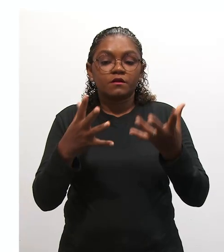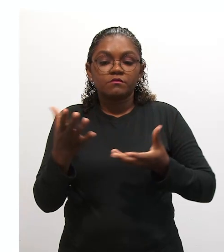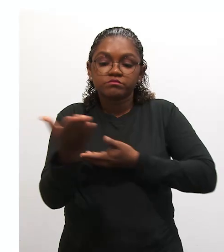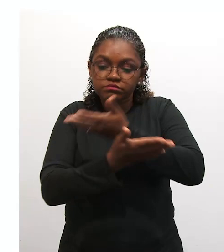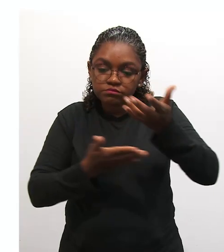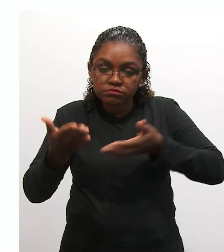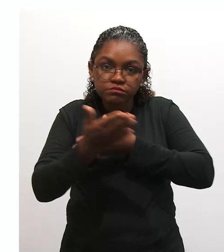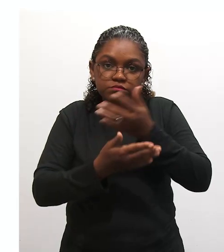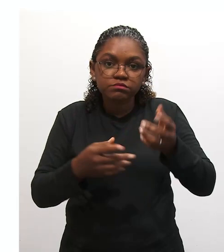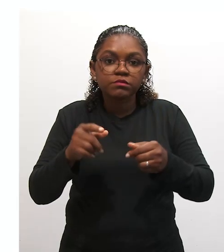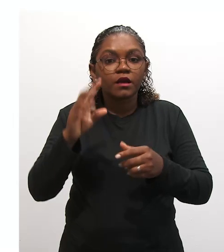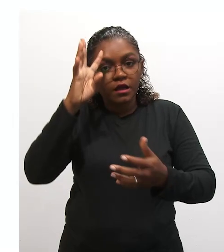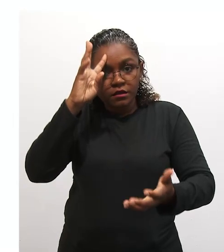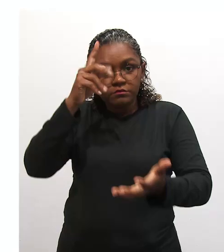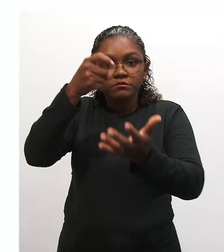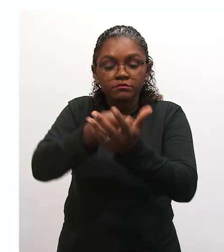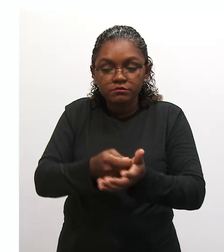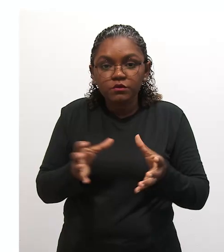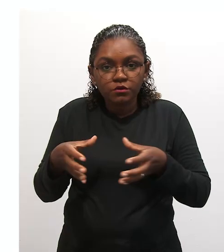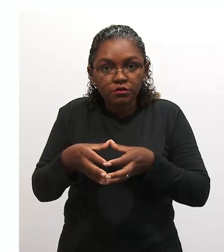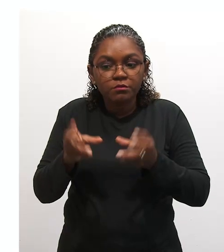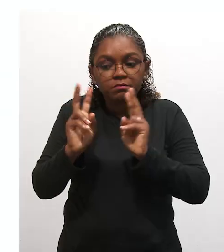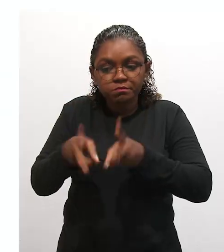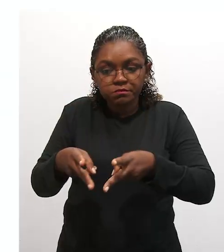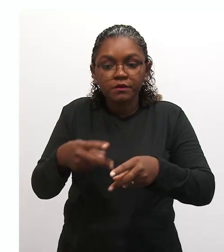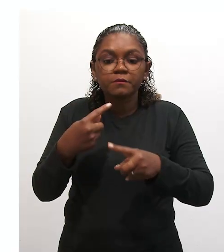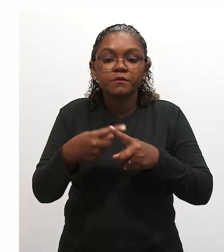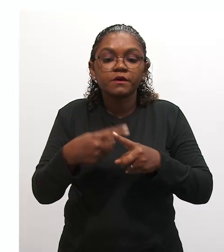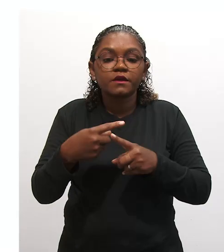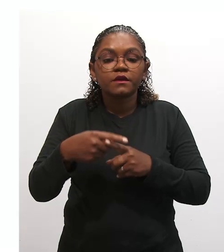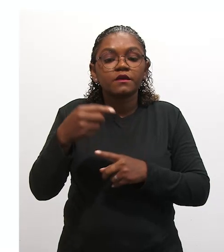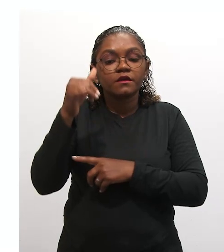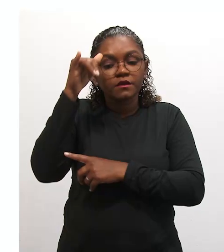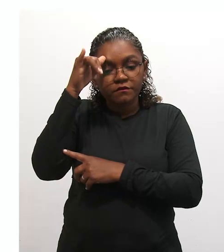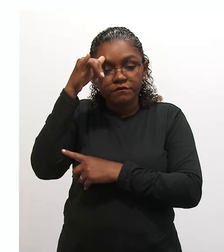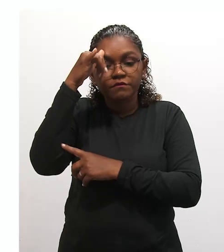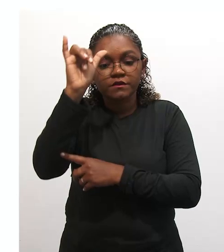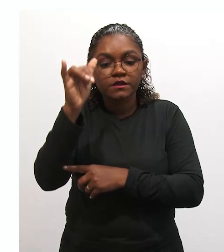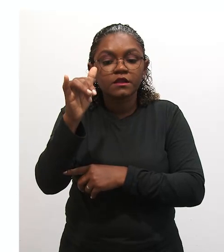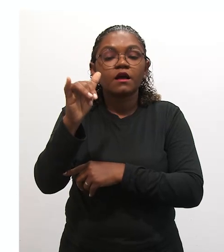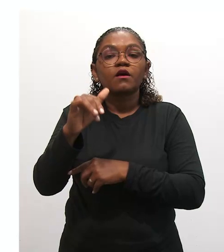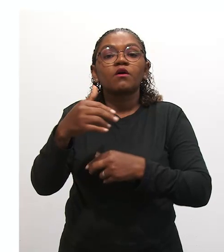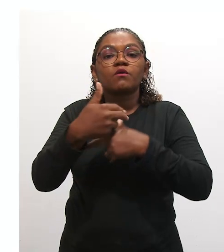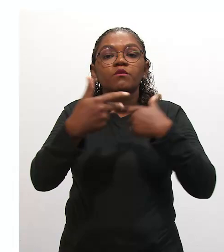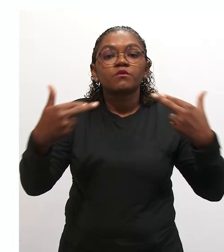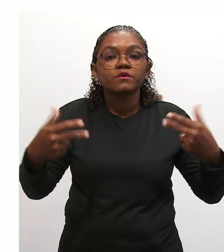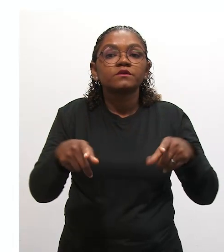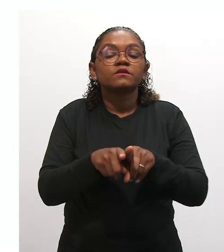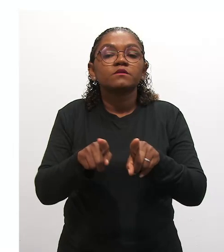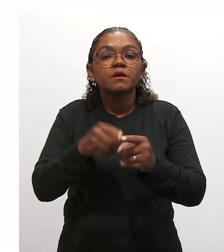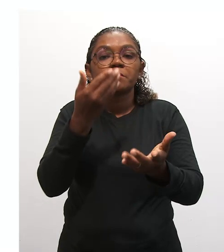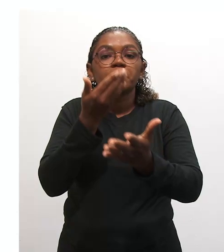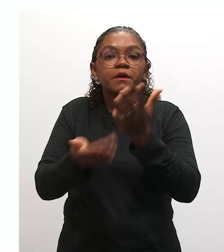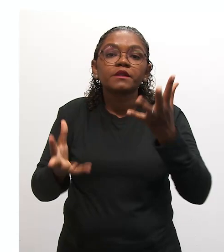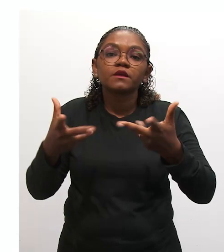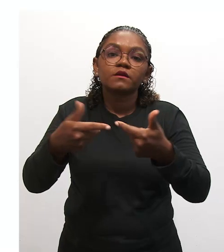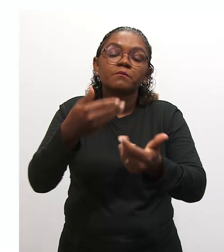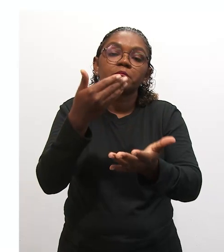decisões sejam construídas coletivamente, evitando sobreposições de tarefas e perdas de